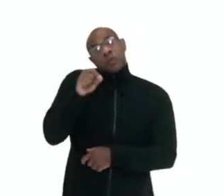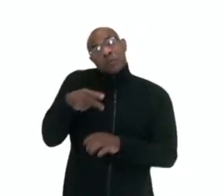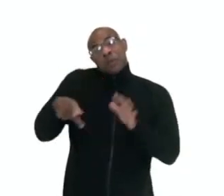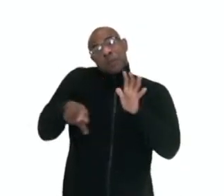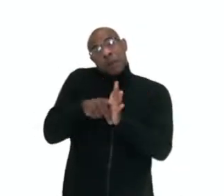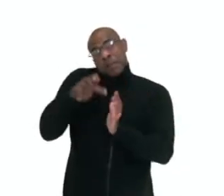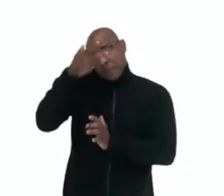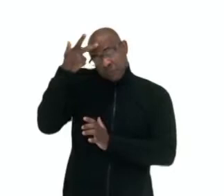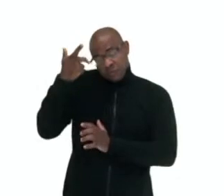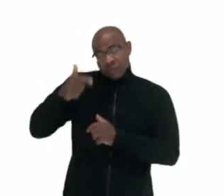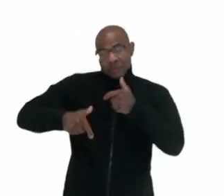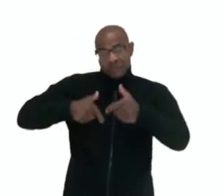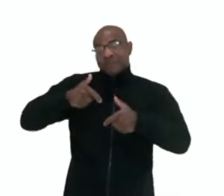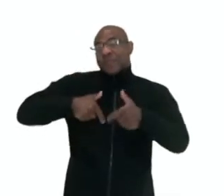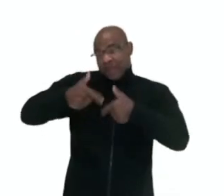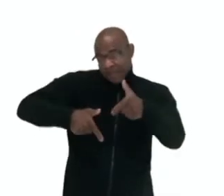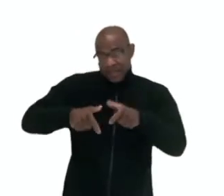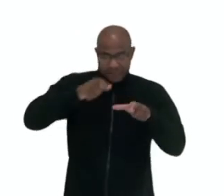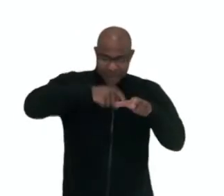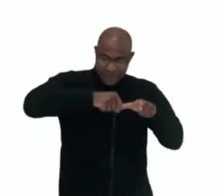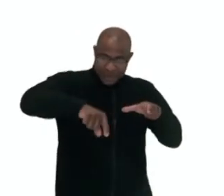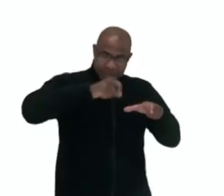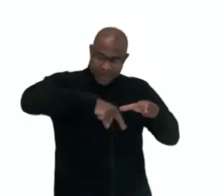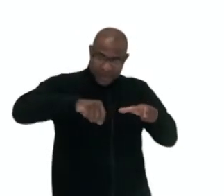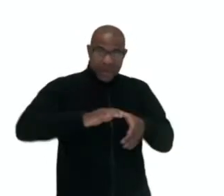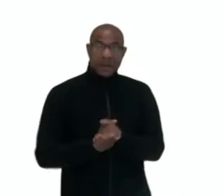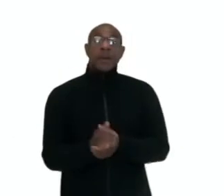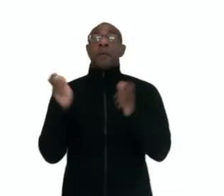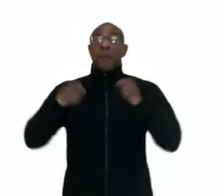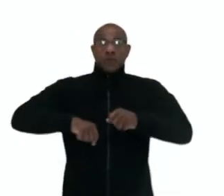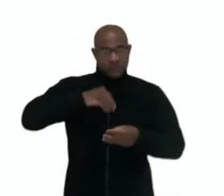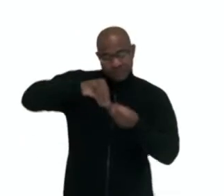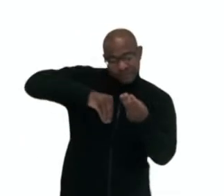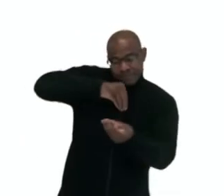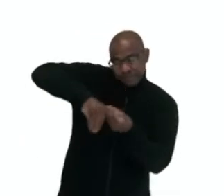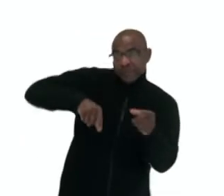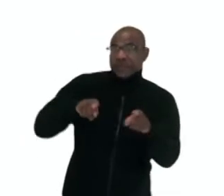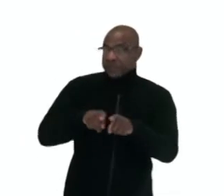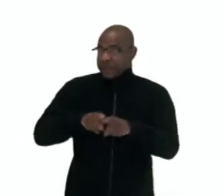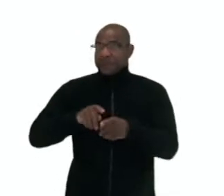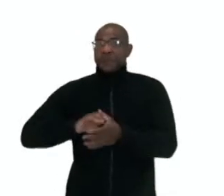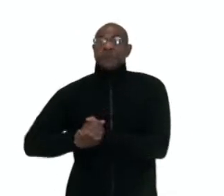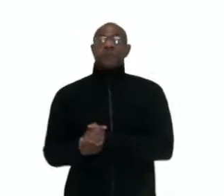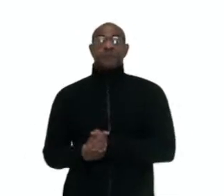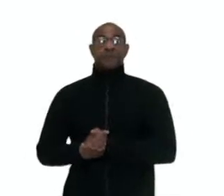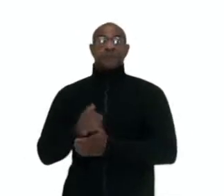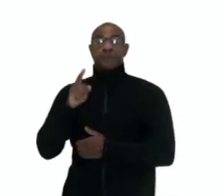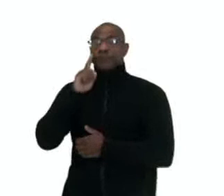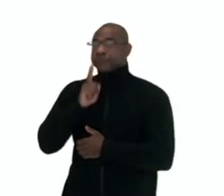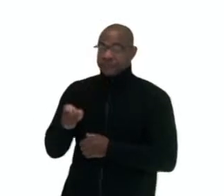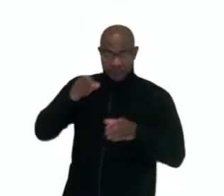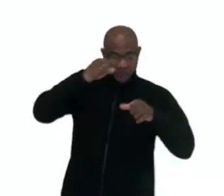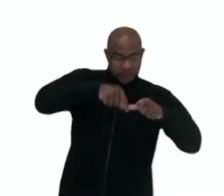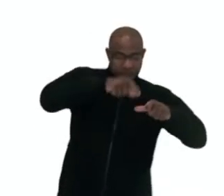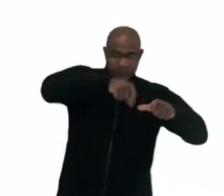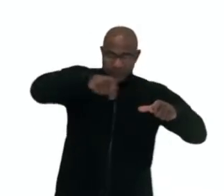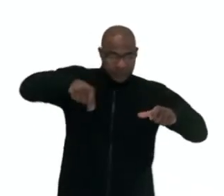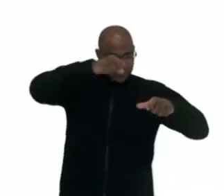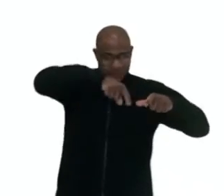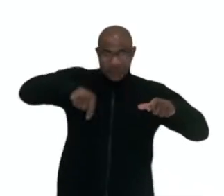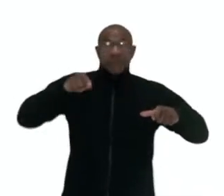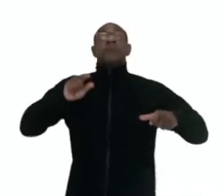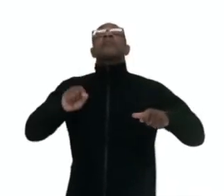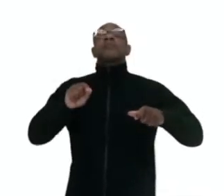propriedades, possibilitando ainda plantio homogêneo ou associado da espécie. Essa implantação em reserva